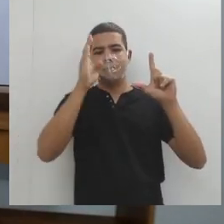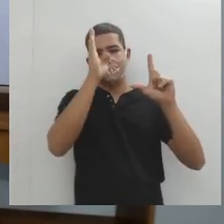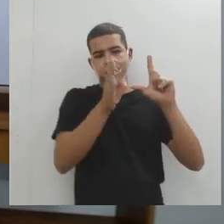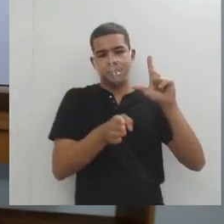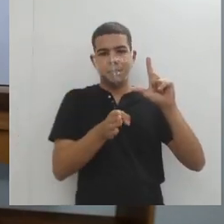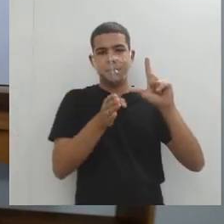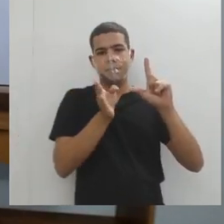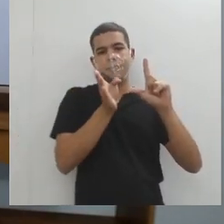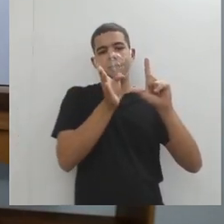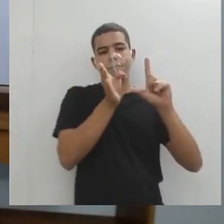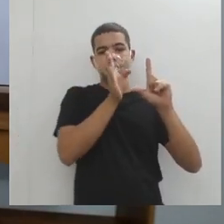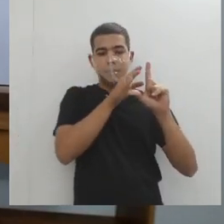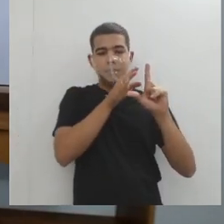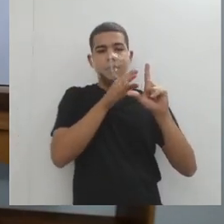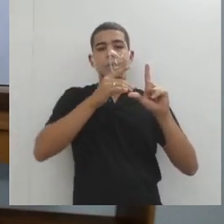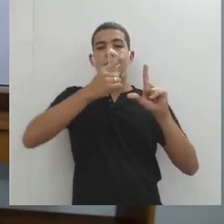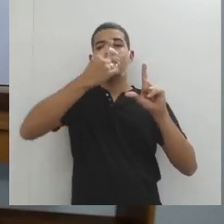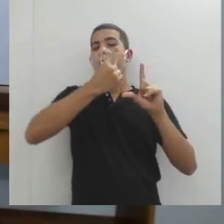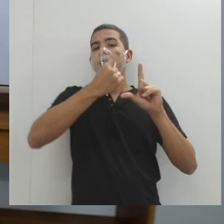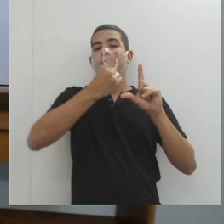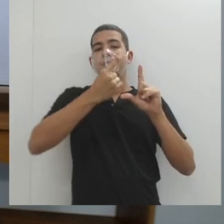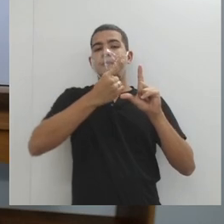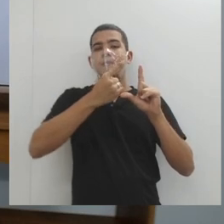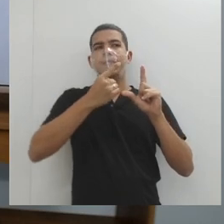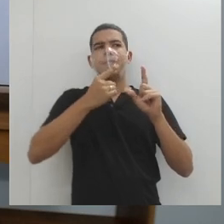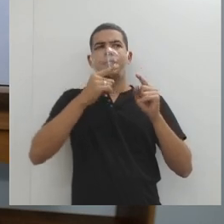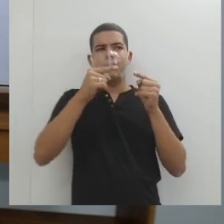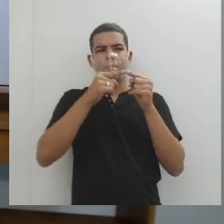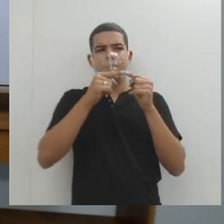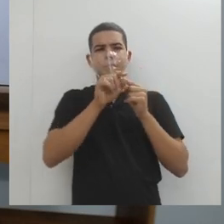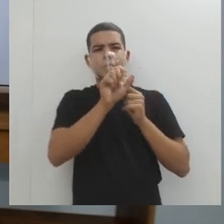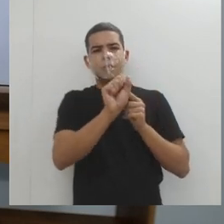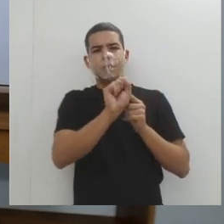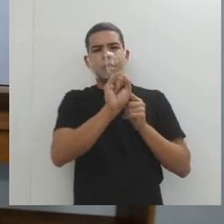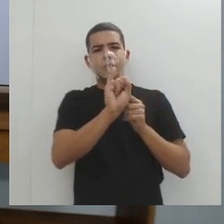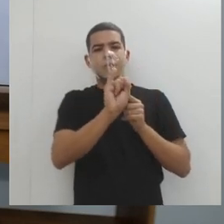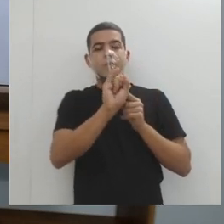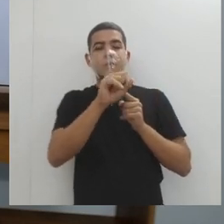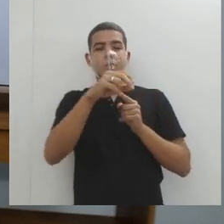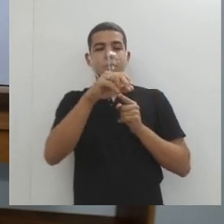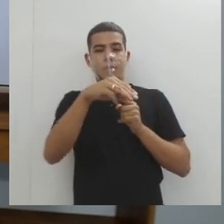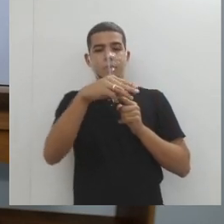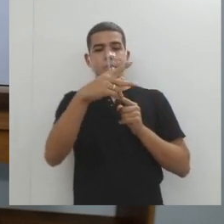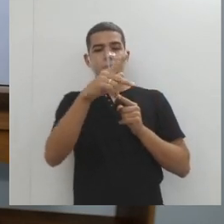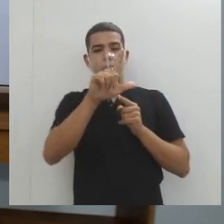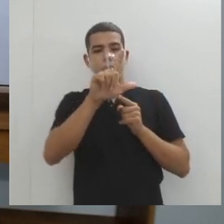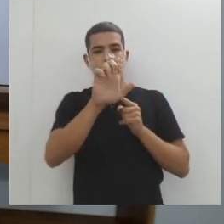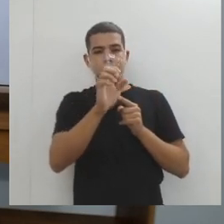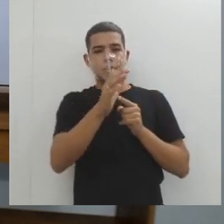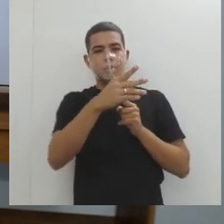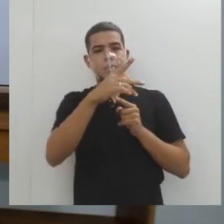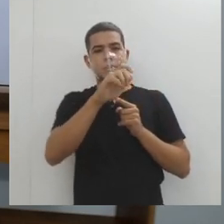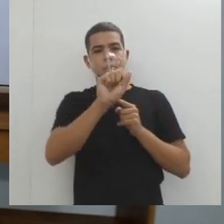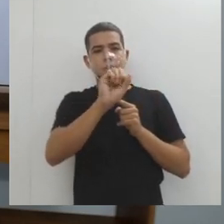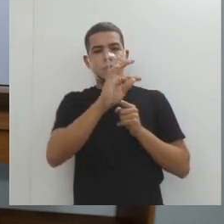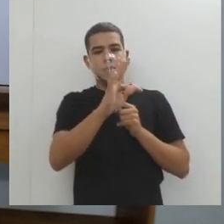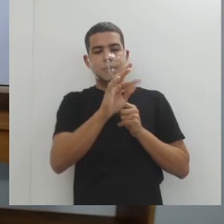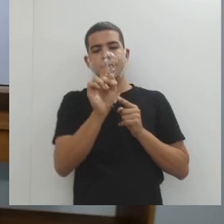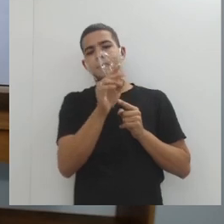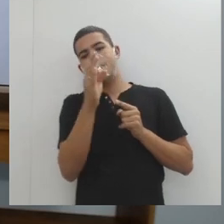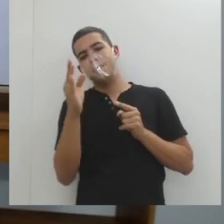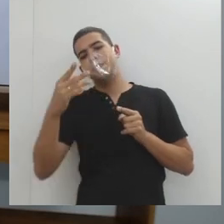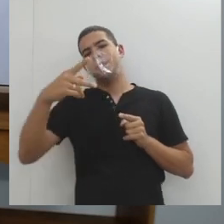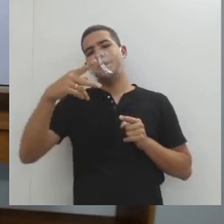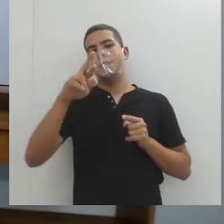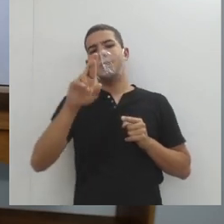certo? A primeira parte vai ser trabalhada com simple past e a segunda parte vai ser trabalhada com present perfect. Eu vou colocar